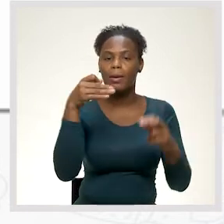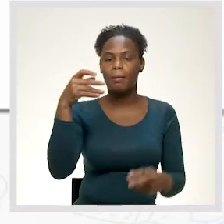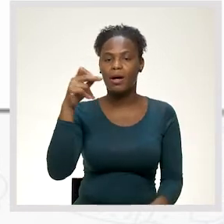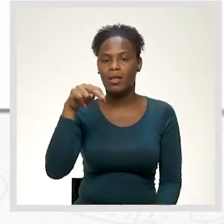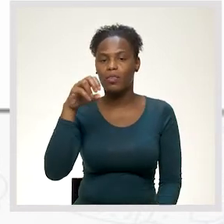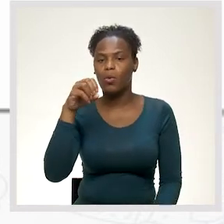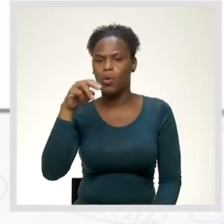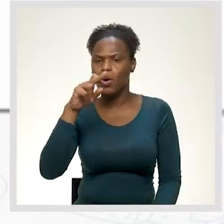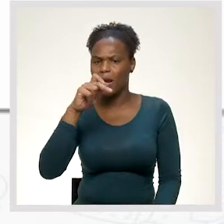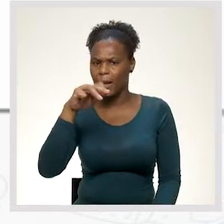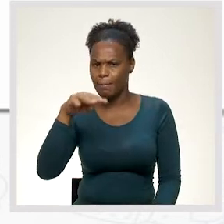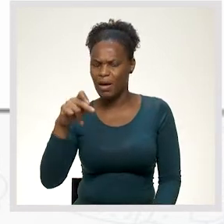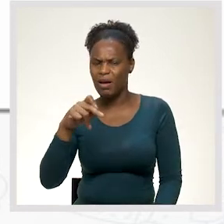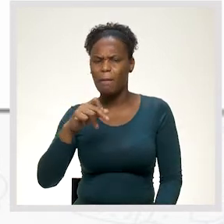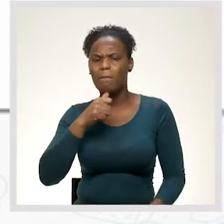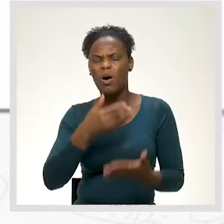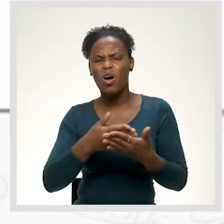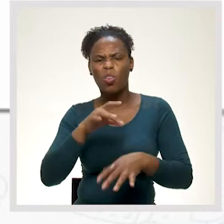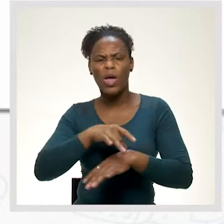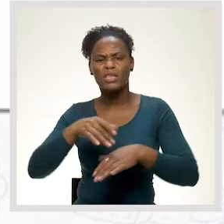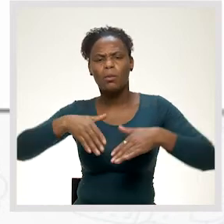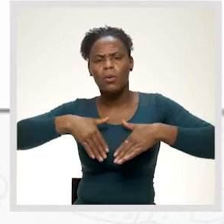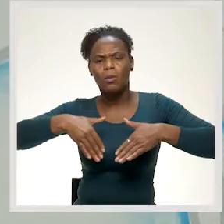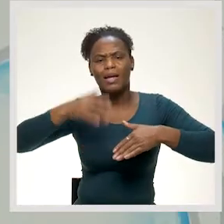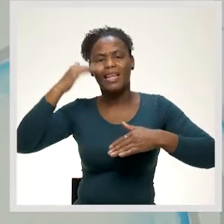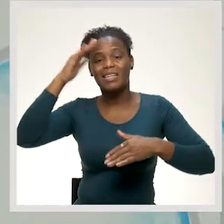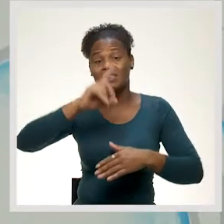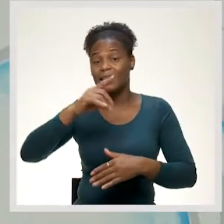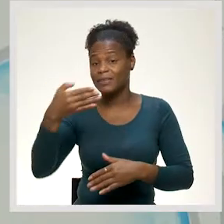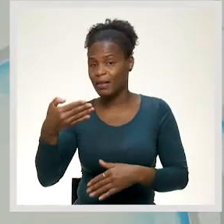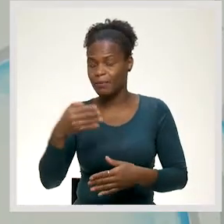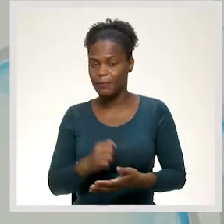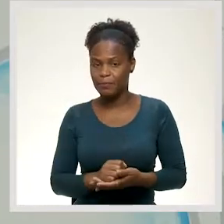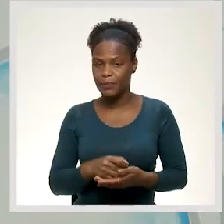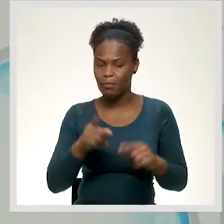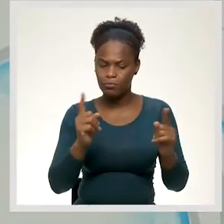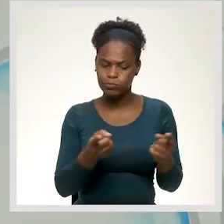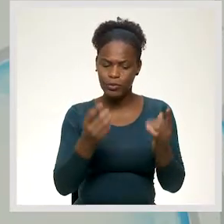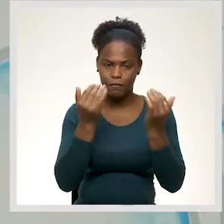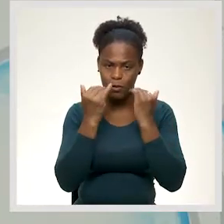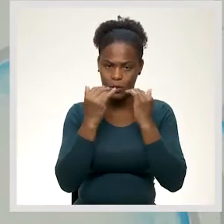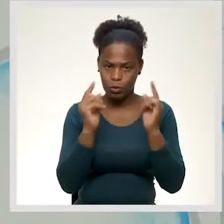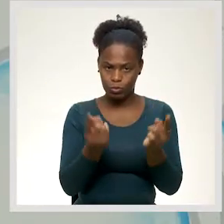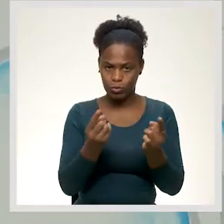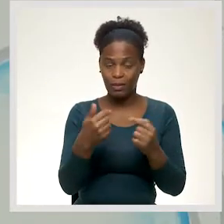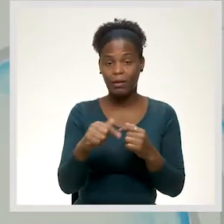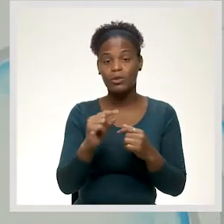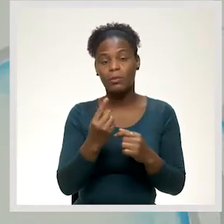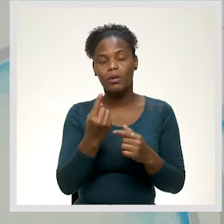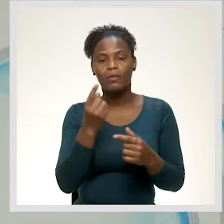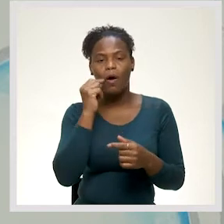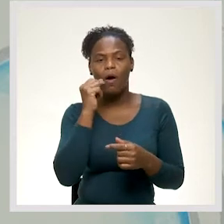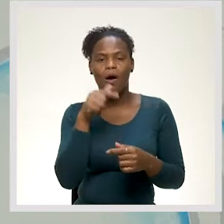Morreu de pneumonia aos 67 anos. Temos aqui breves notas sobre a